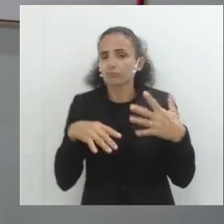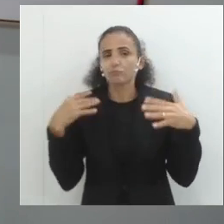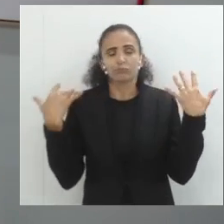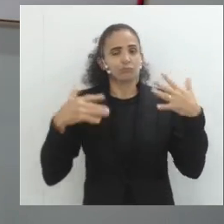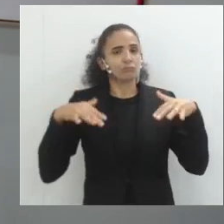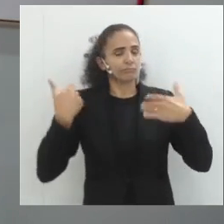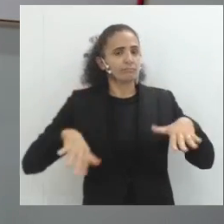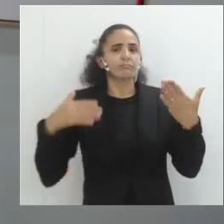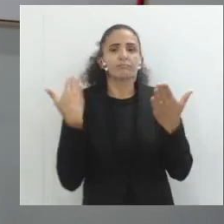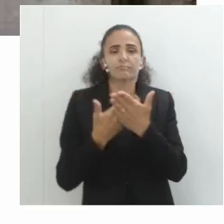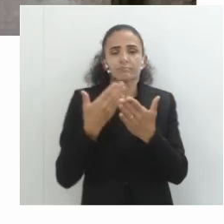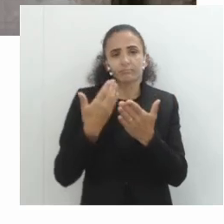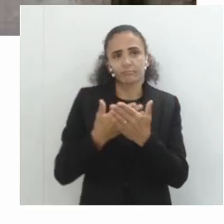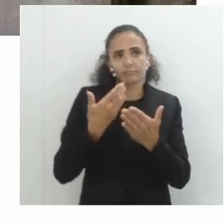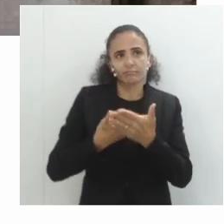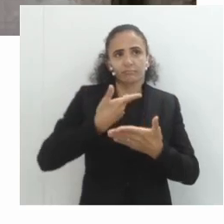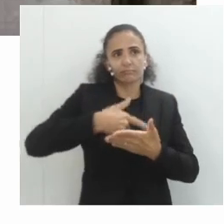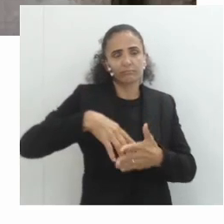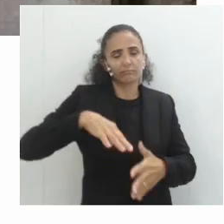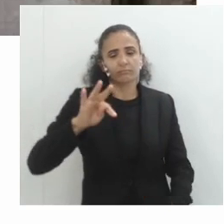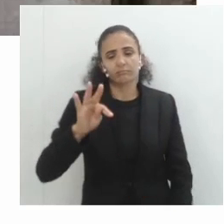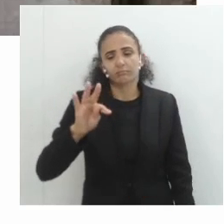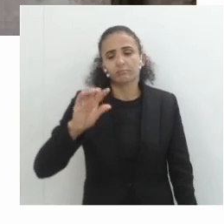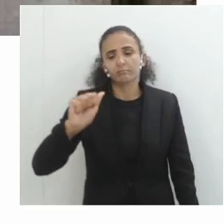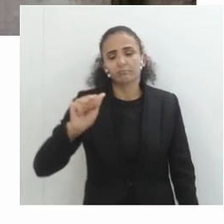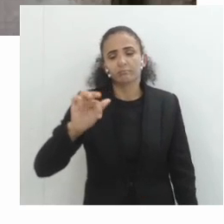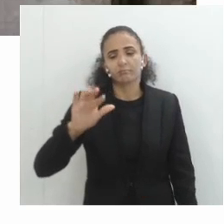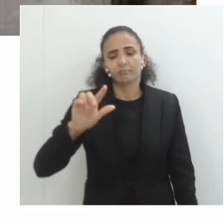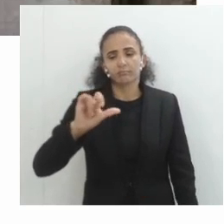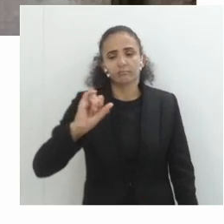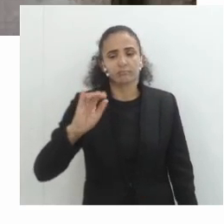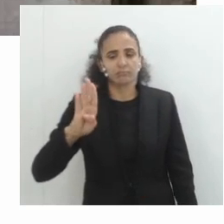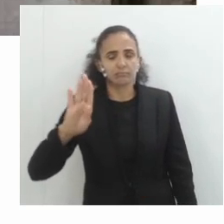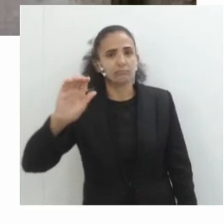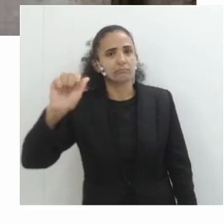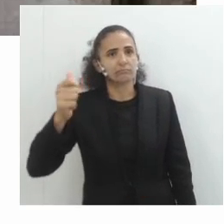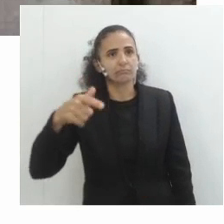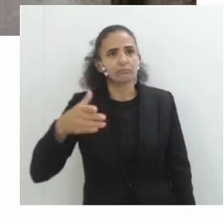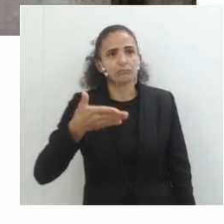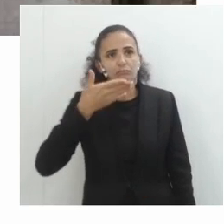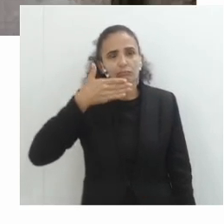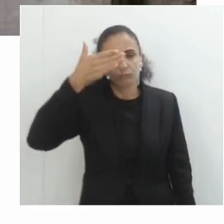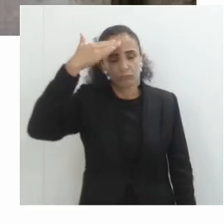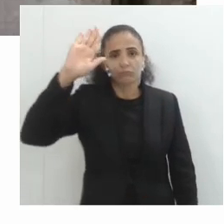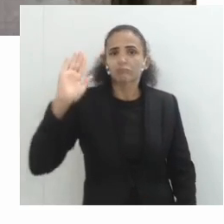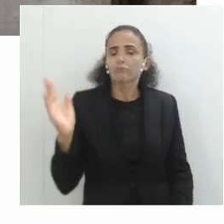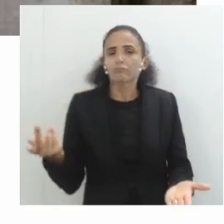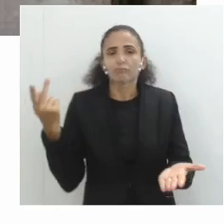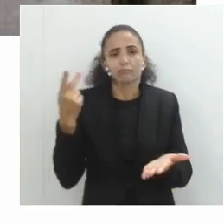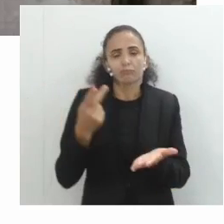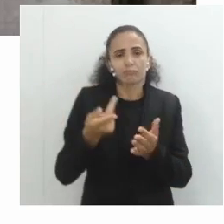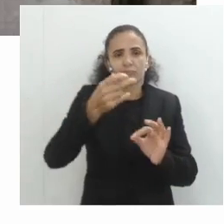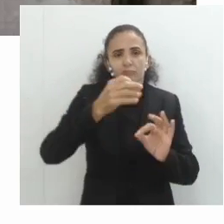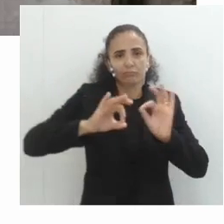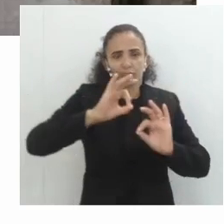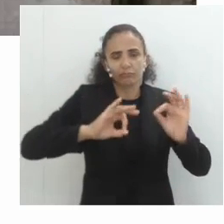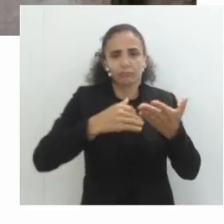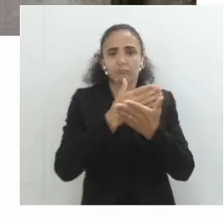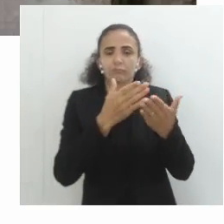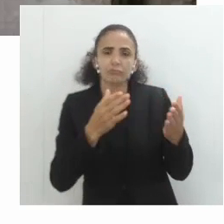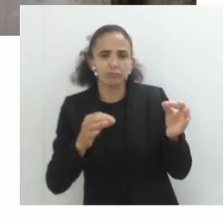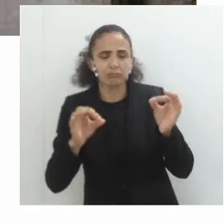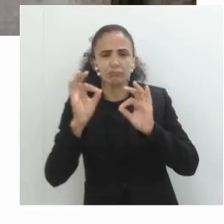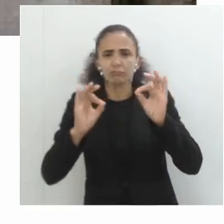vai estudar é a questão do Talibã e o longo conflito do Afeganistão, tá, gente? Esse conflito,